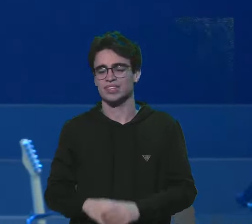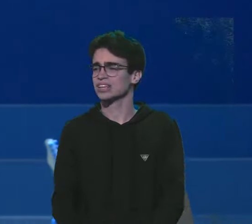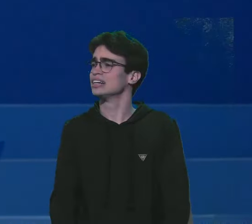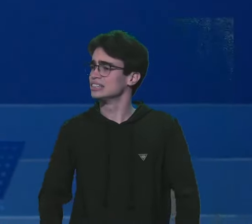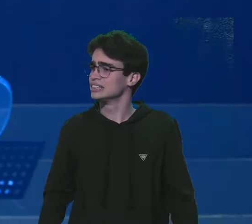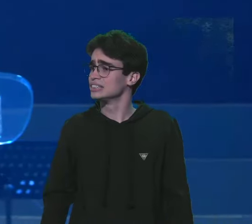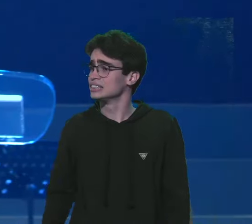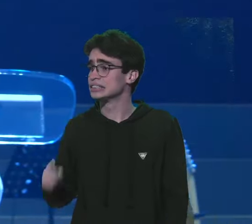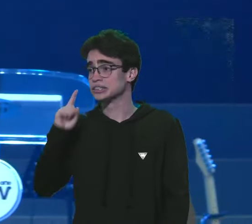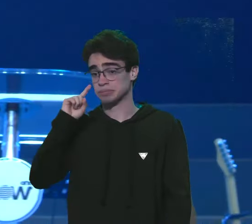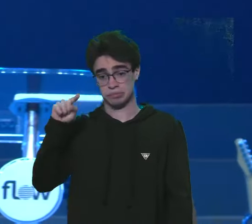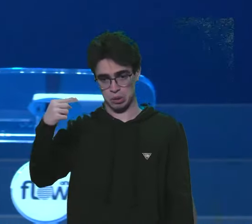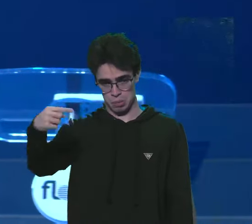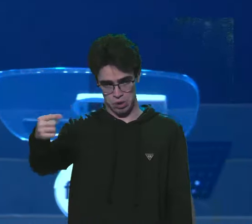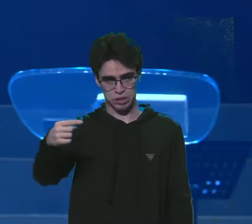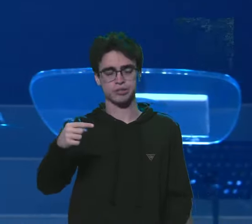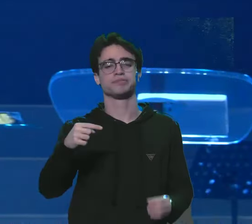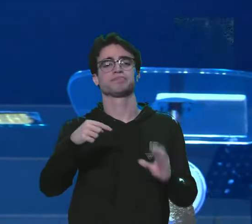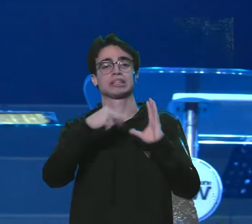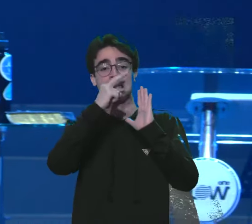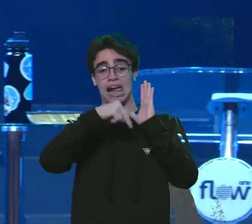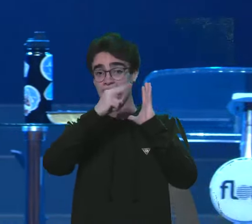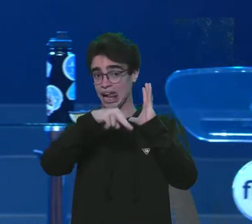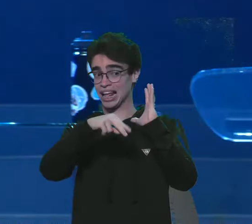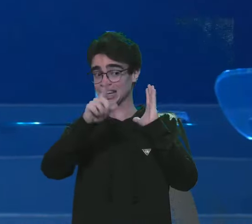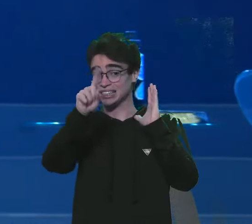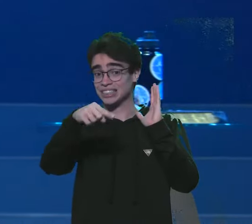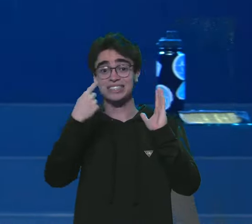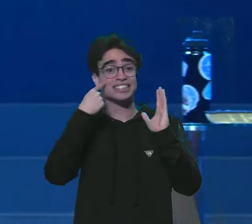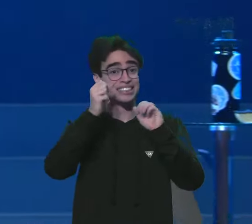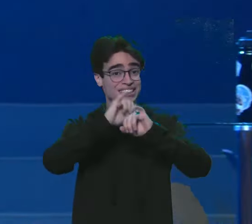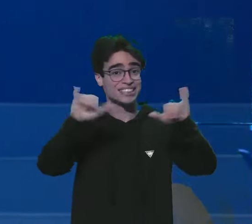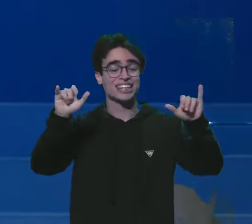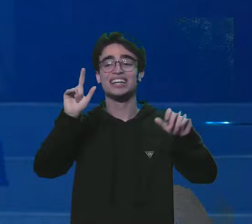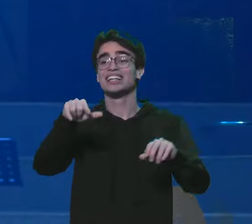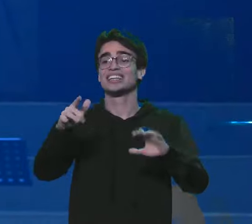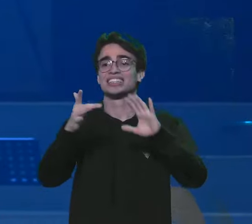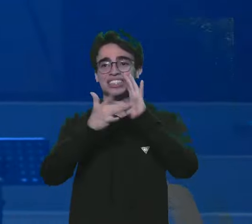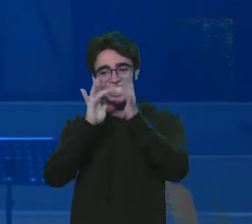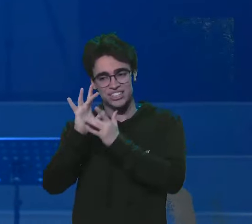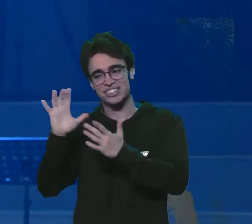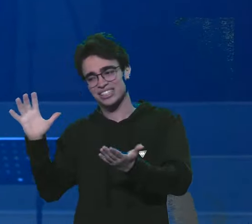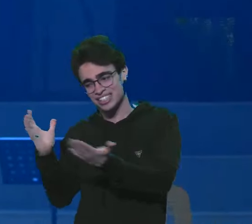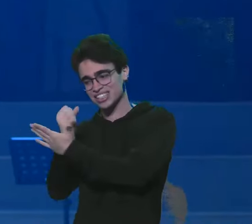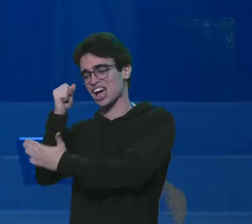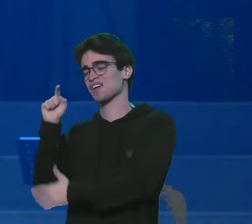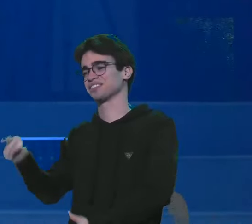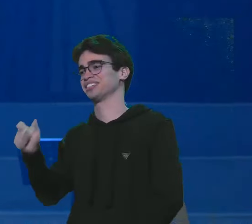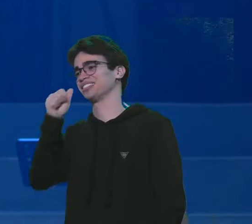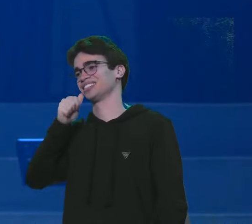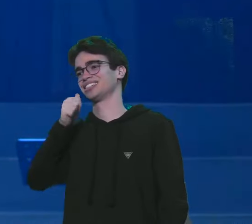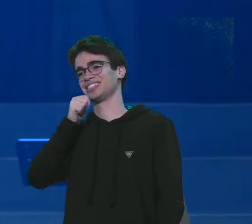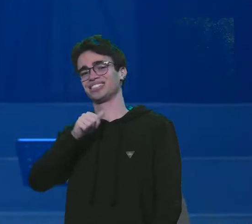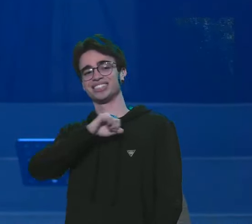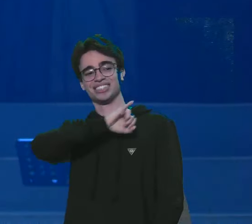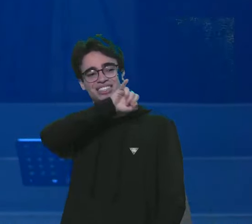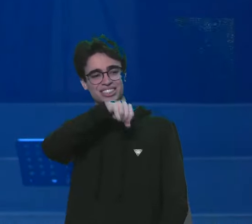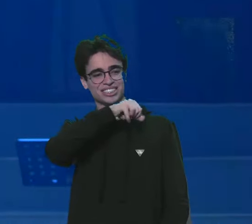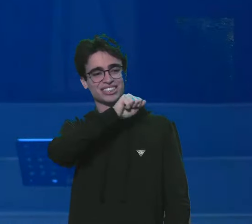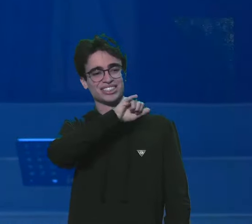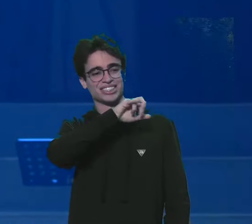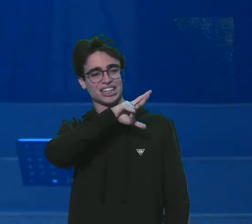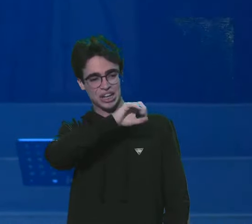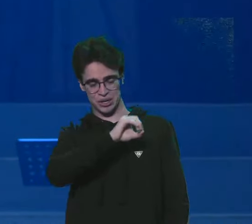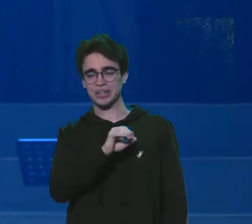Mas para frente a gente vai ler, já vou dar um spoiler: Jesus salva a filha de Jairo também. Mas antes da